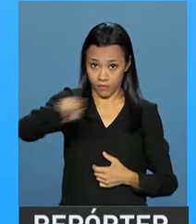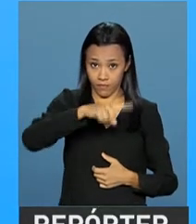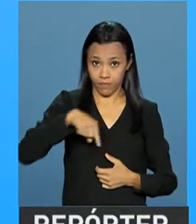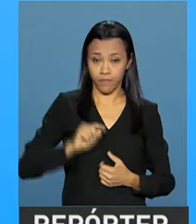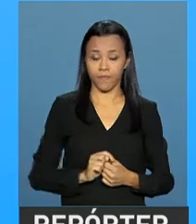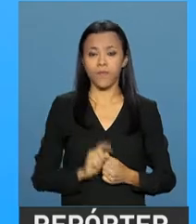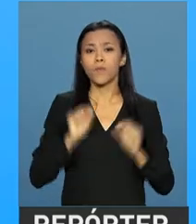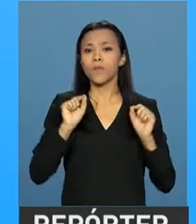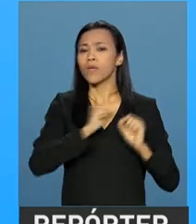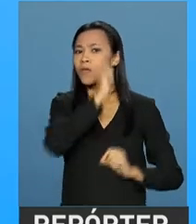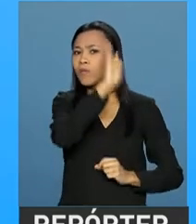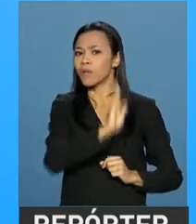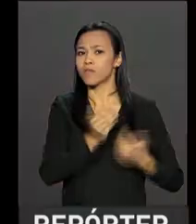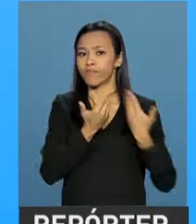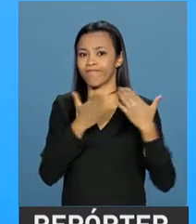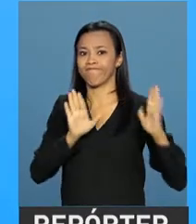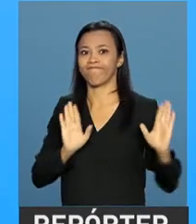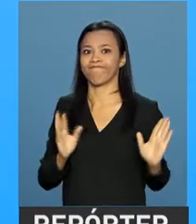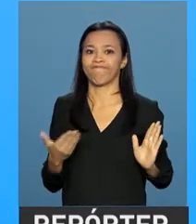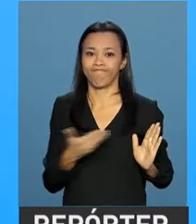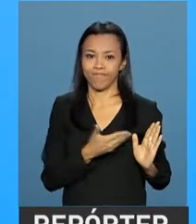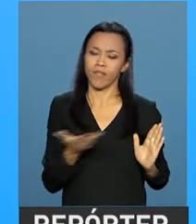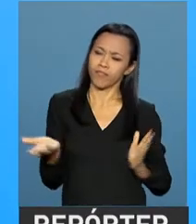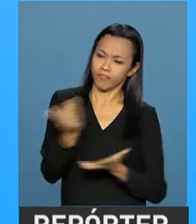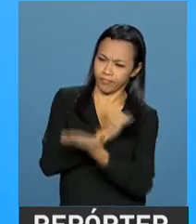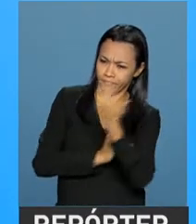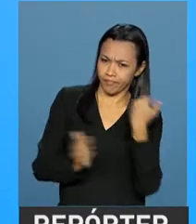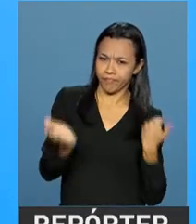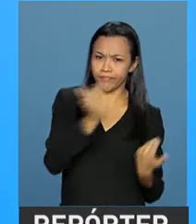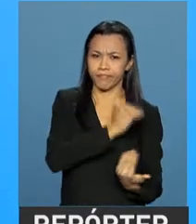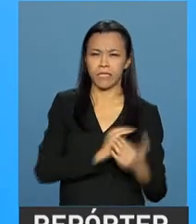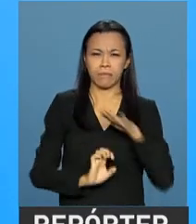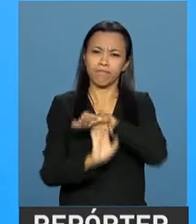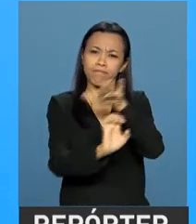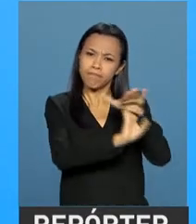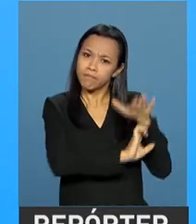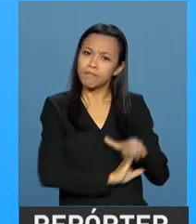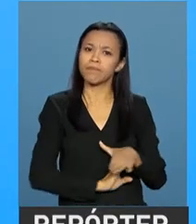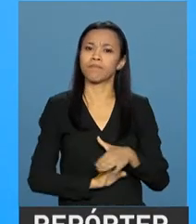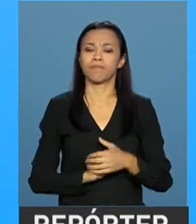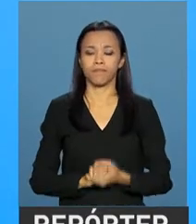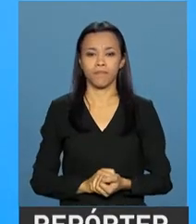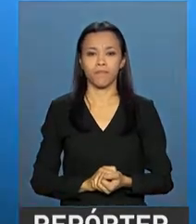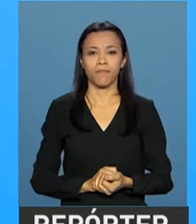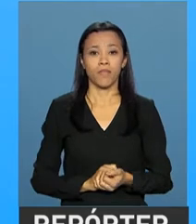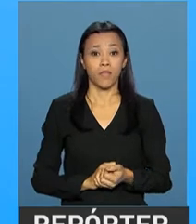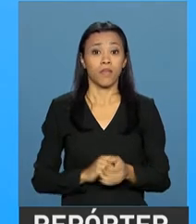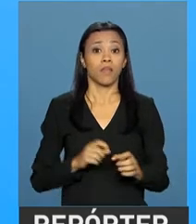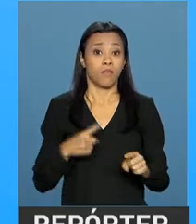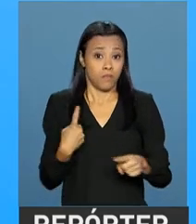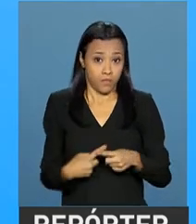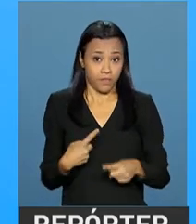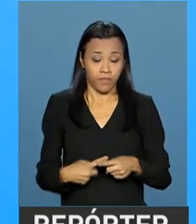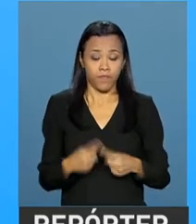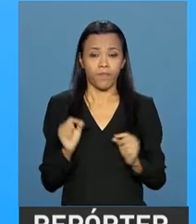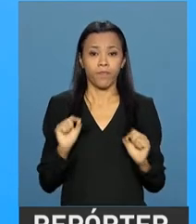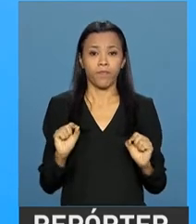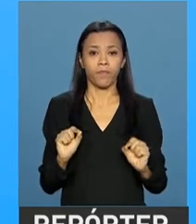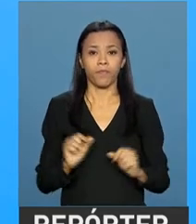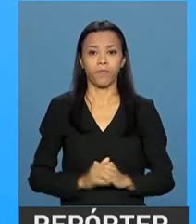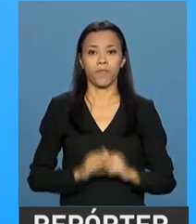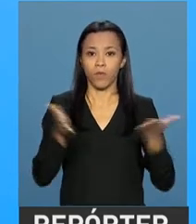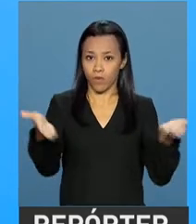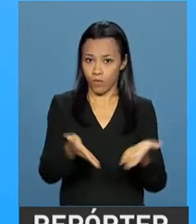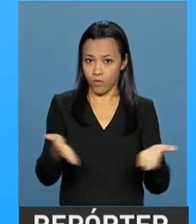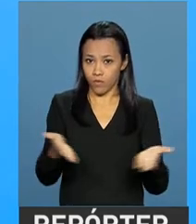Brasil está aberto aos grandes investimentos, até porque